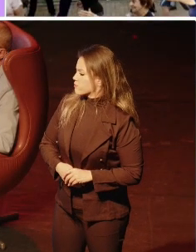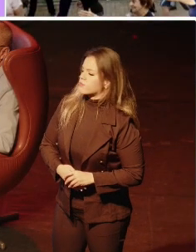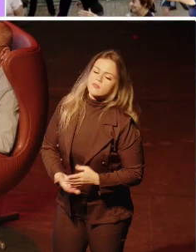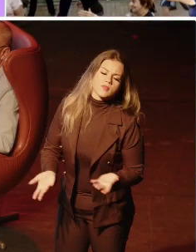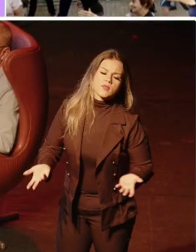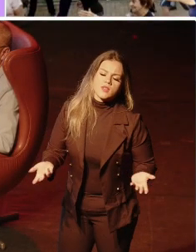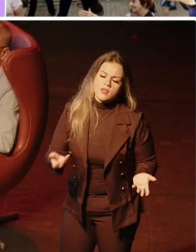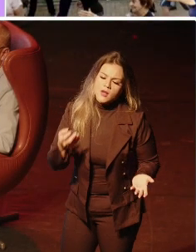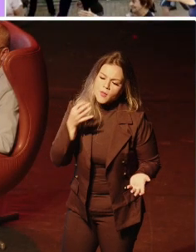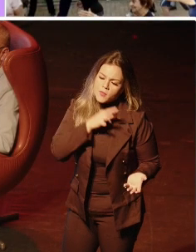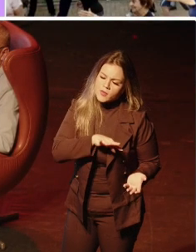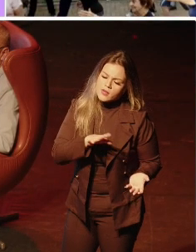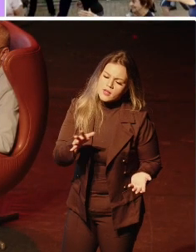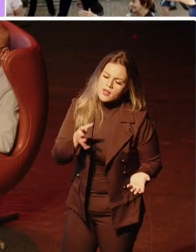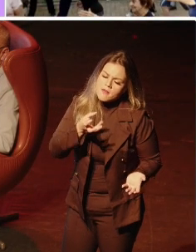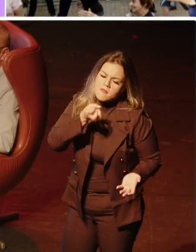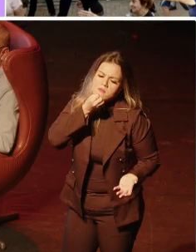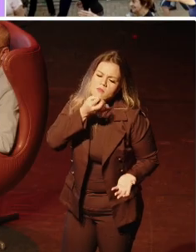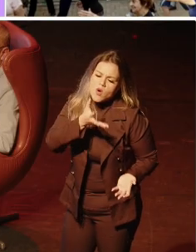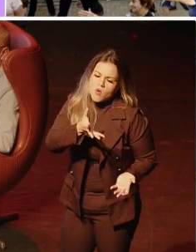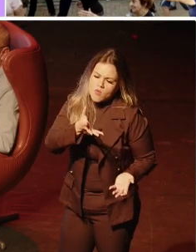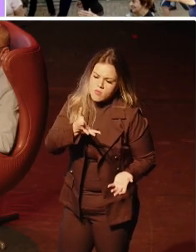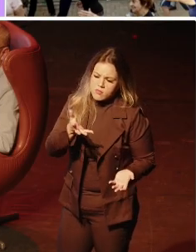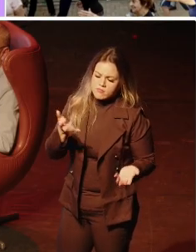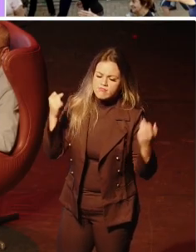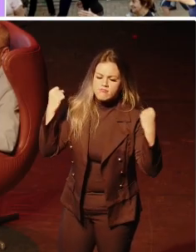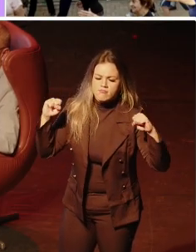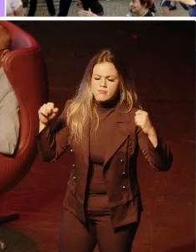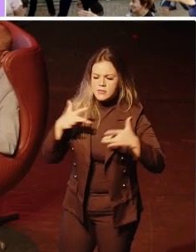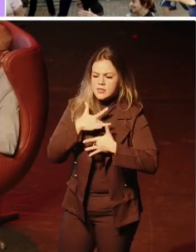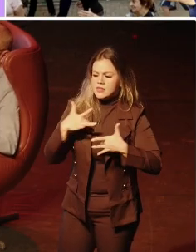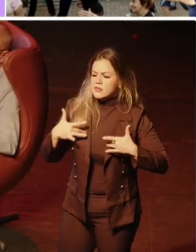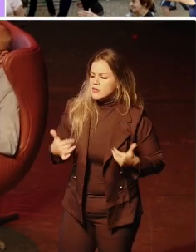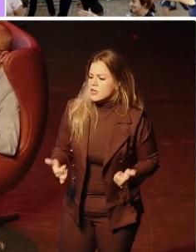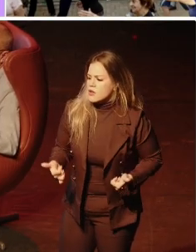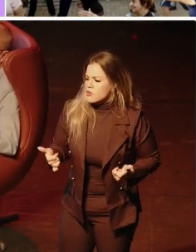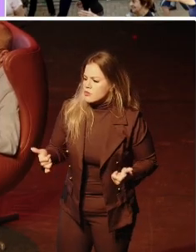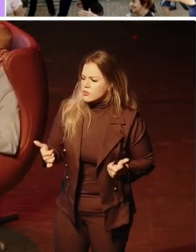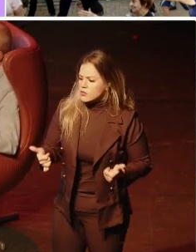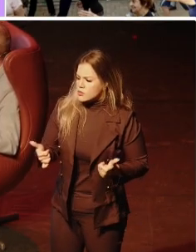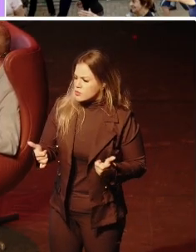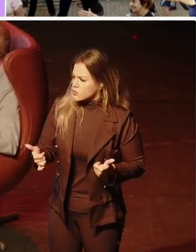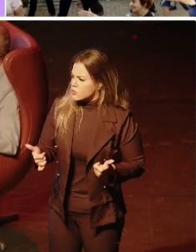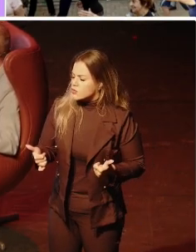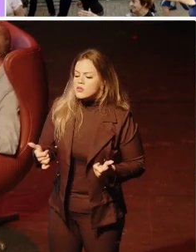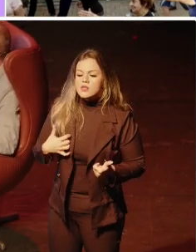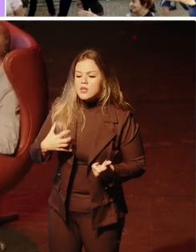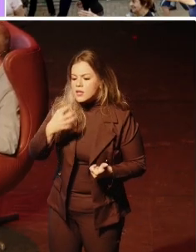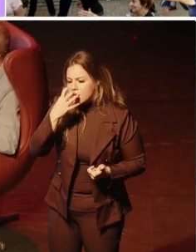é muito bom, que eu sempre mostro, tenham bichinhos de estimação.